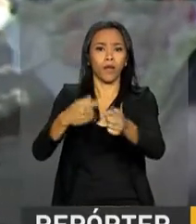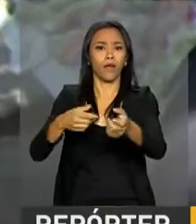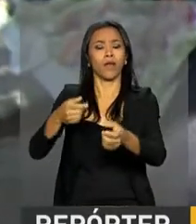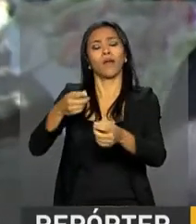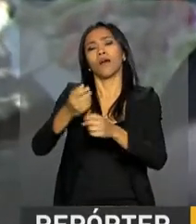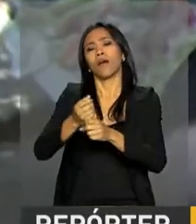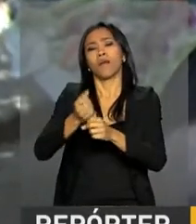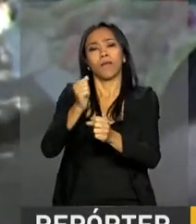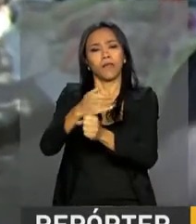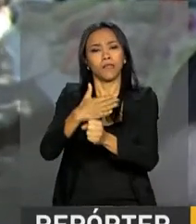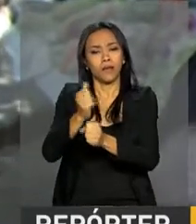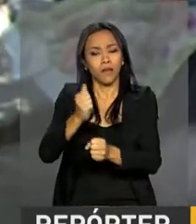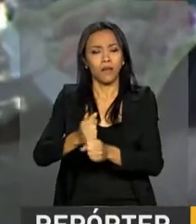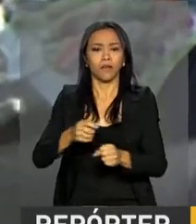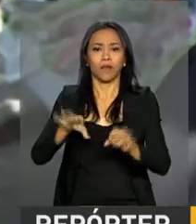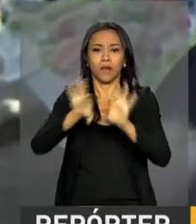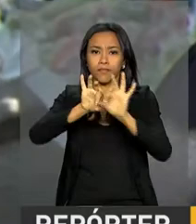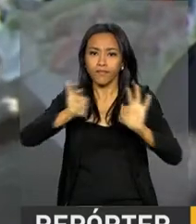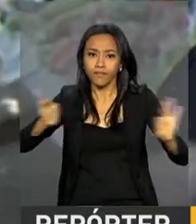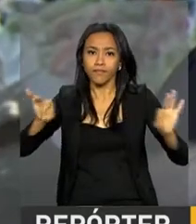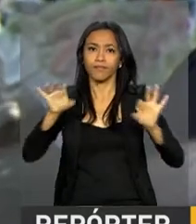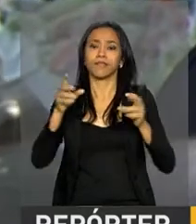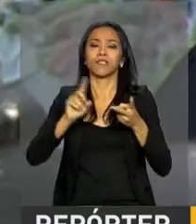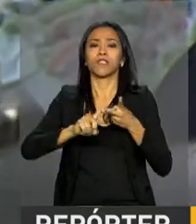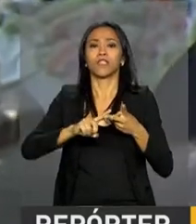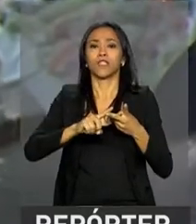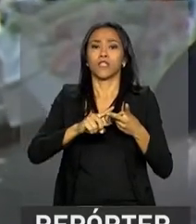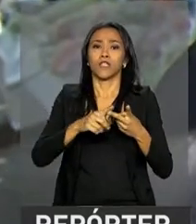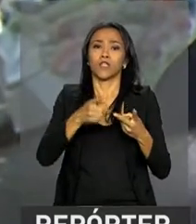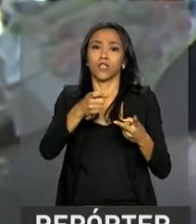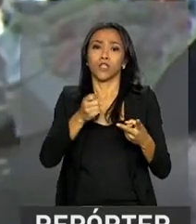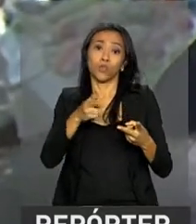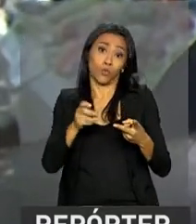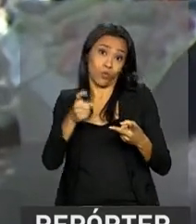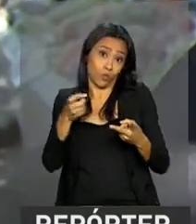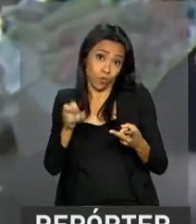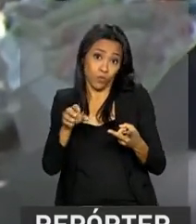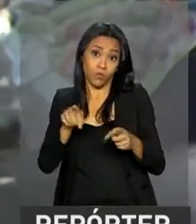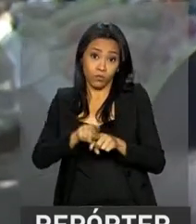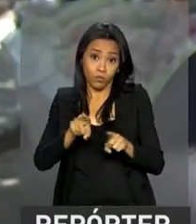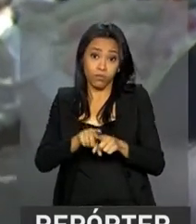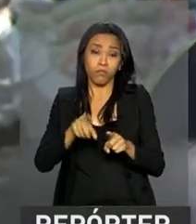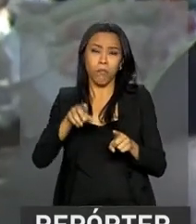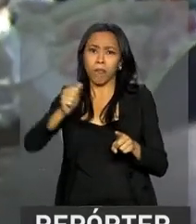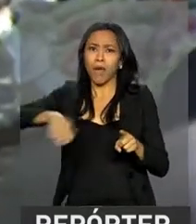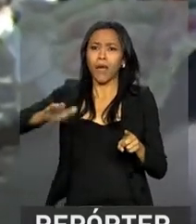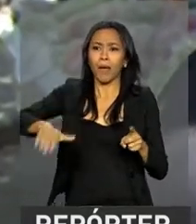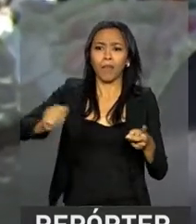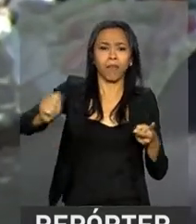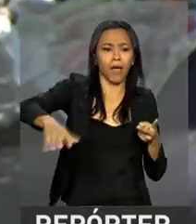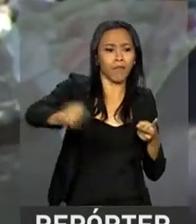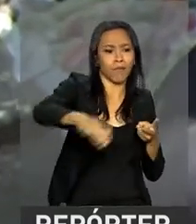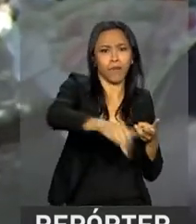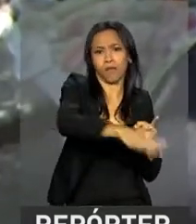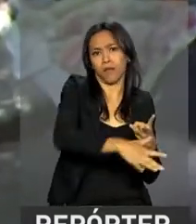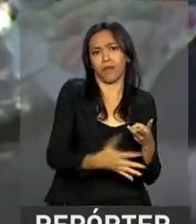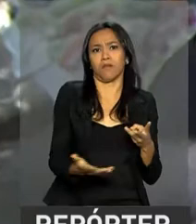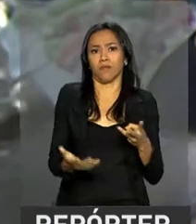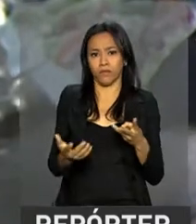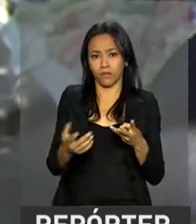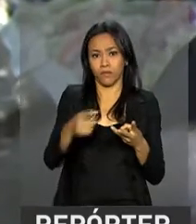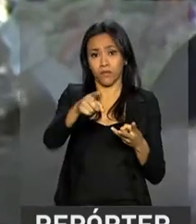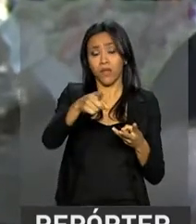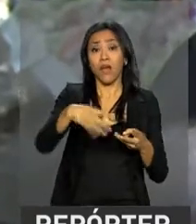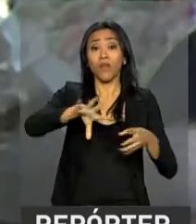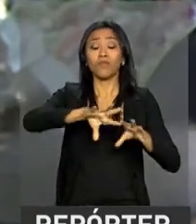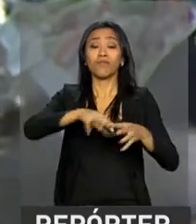cenoura chuchu também mais barato as folhas